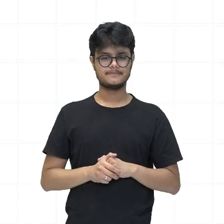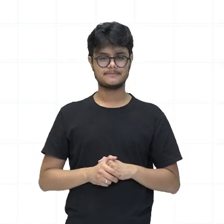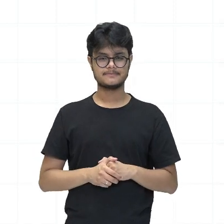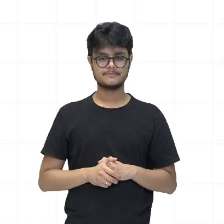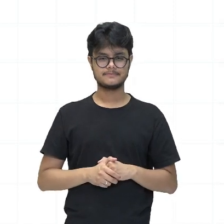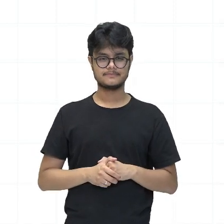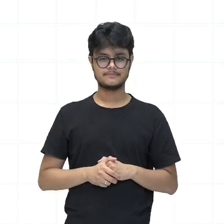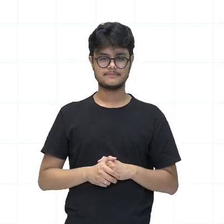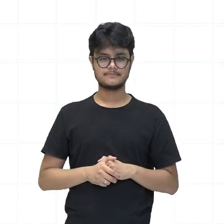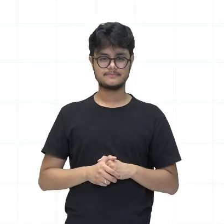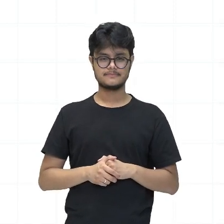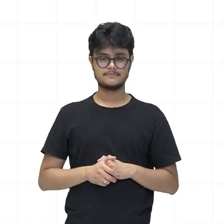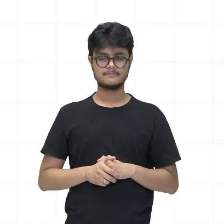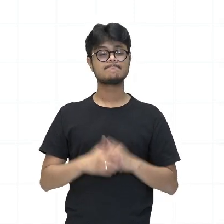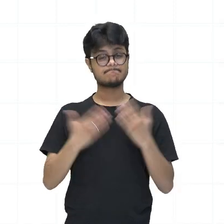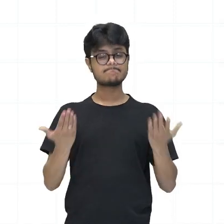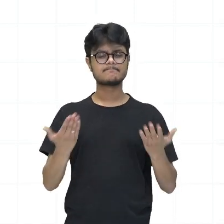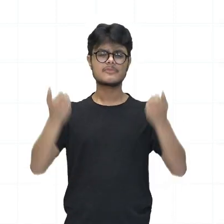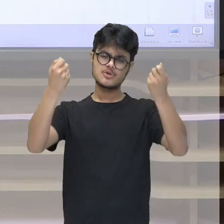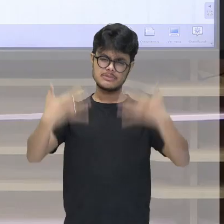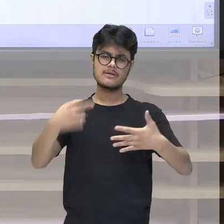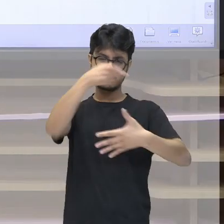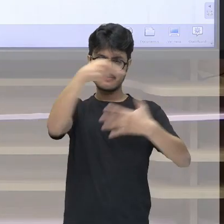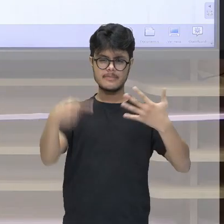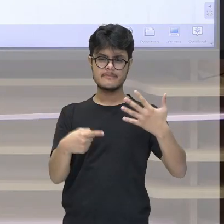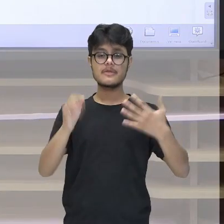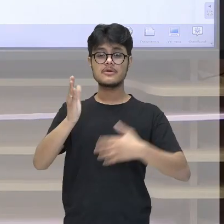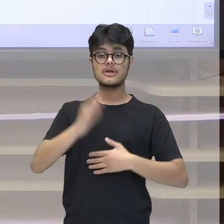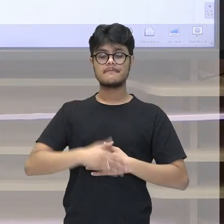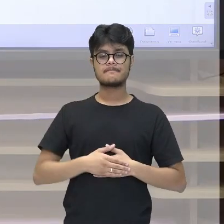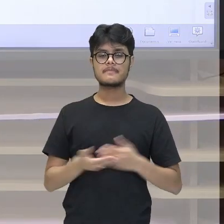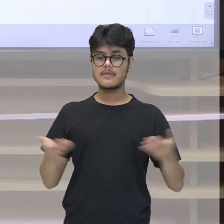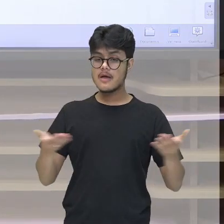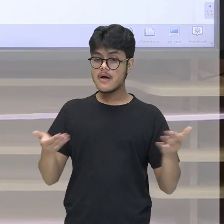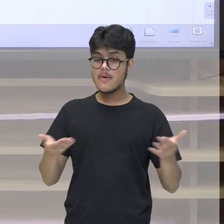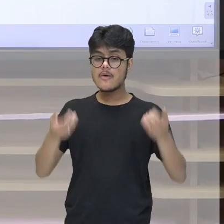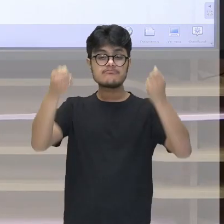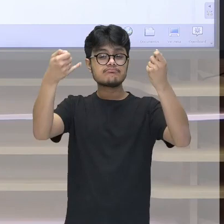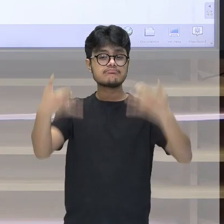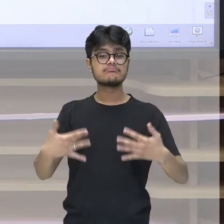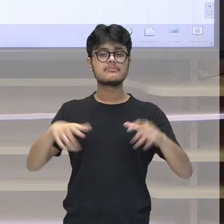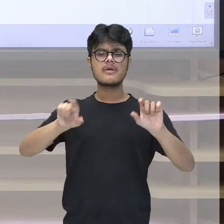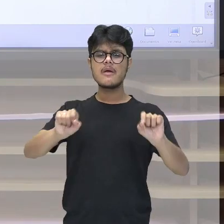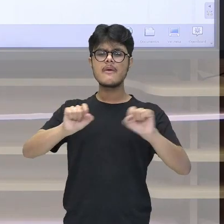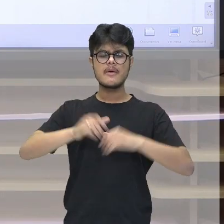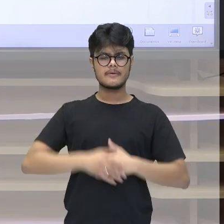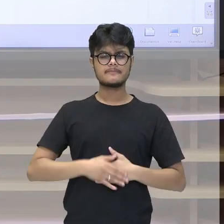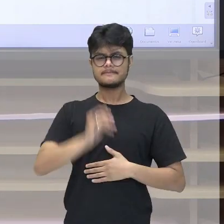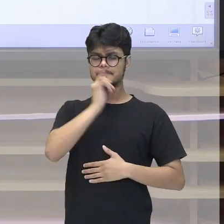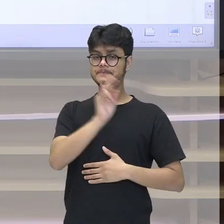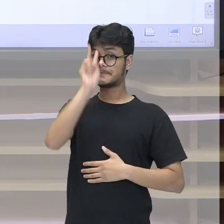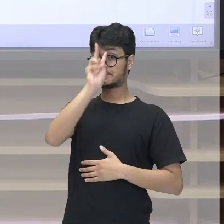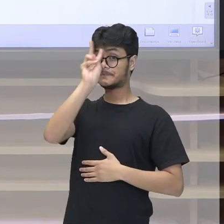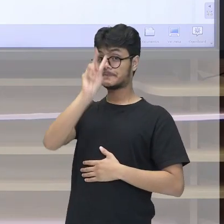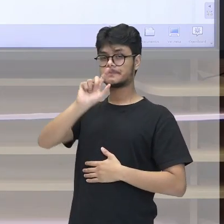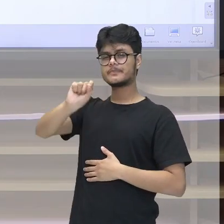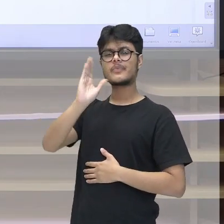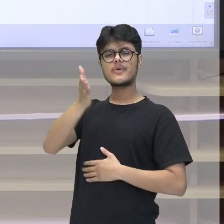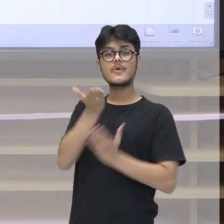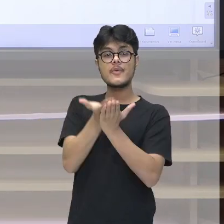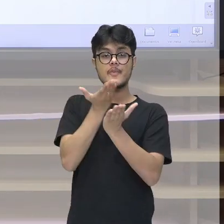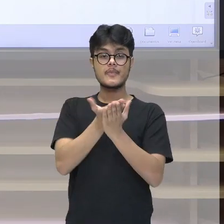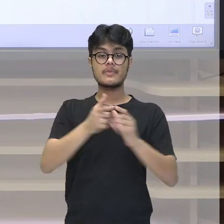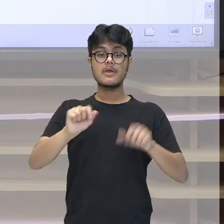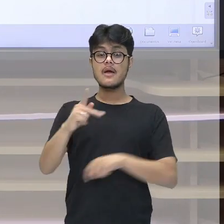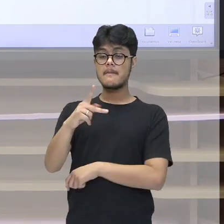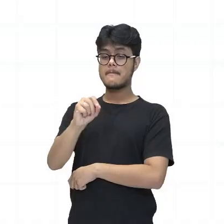material. Falamos de alavancas, falamos de plano inclinado e agora vamos relembrar aí um pouquinho das